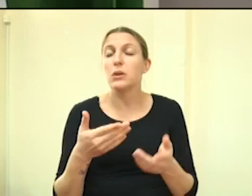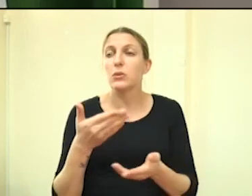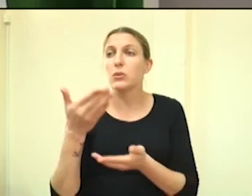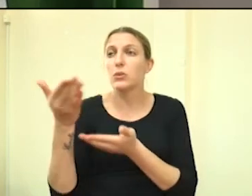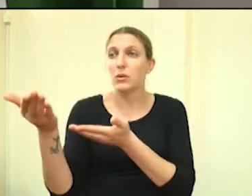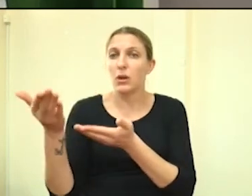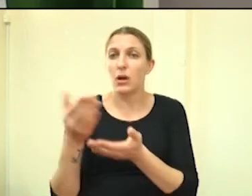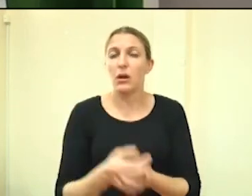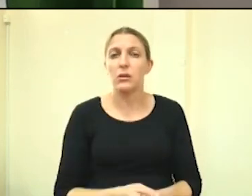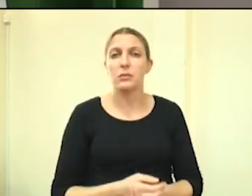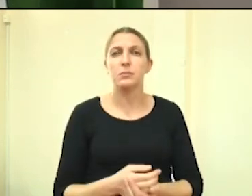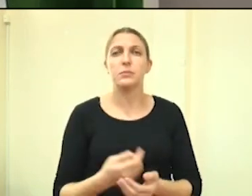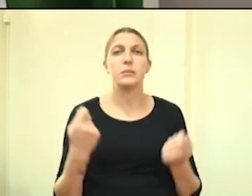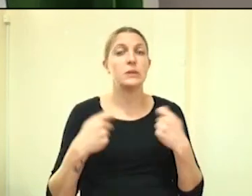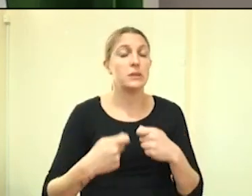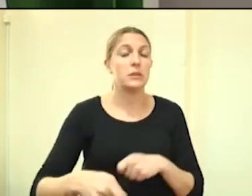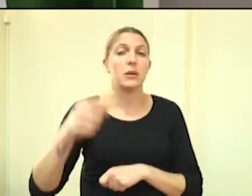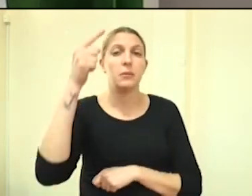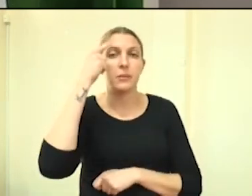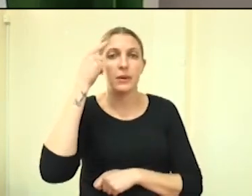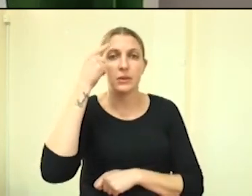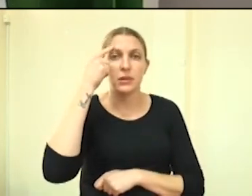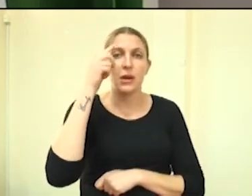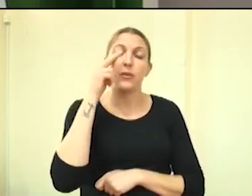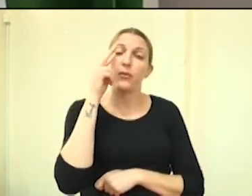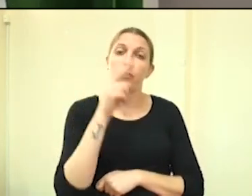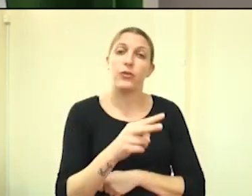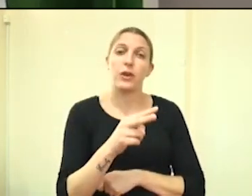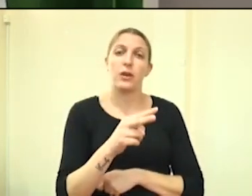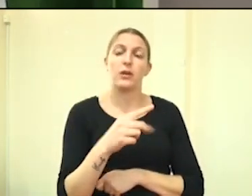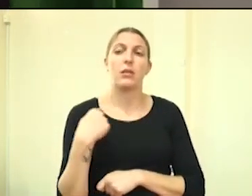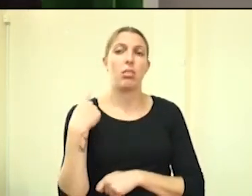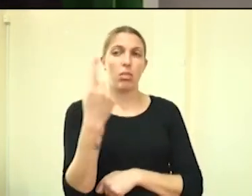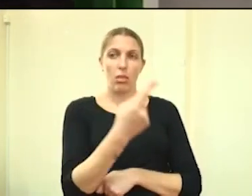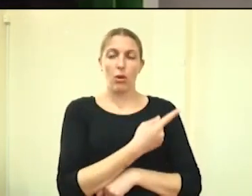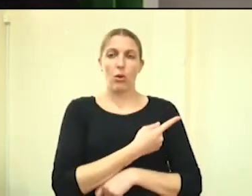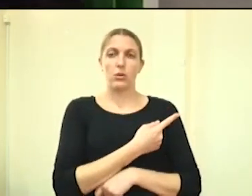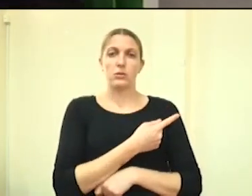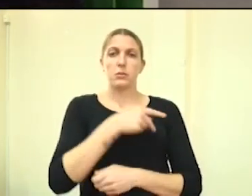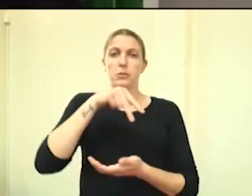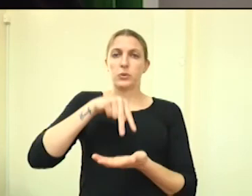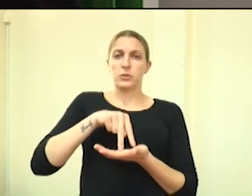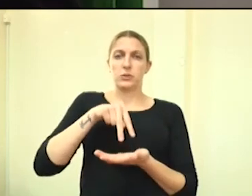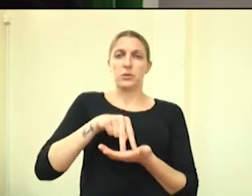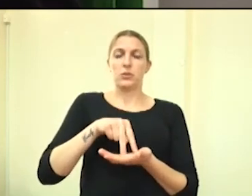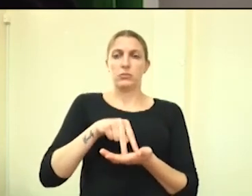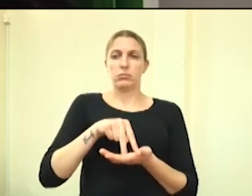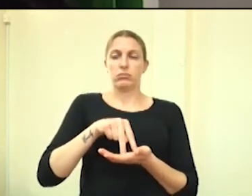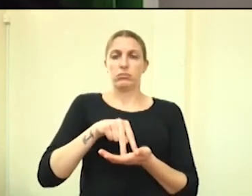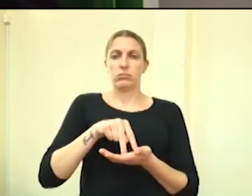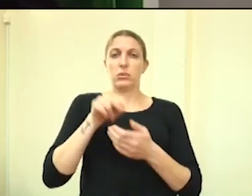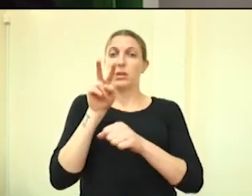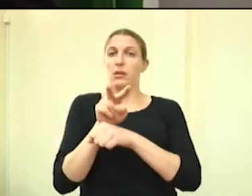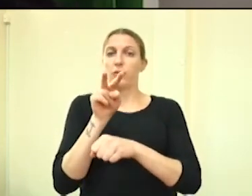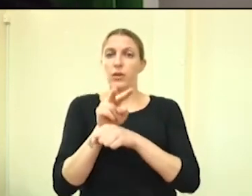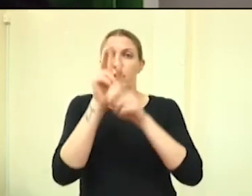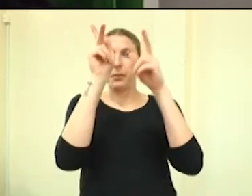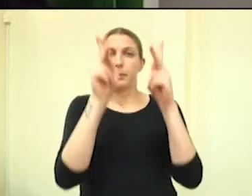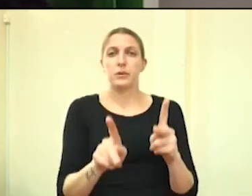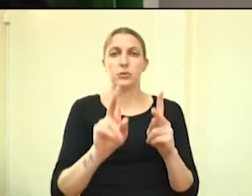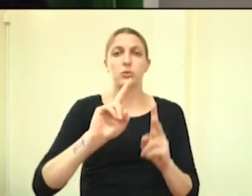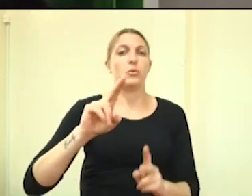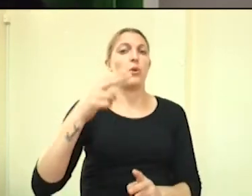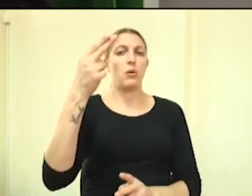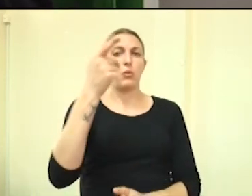tem que pensar, então a gente tem que ver se a gente defende pessoa ou defende governo. Né? Então, não custa. Aqui na nossa cidade,